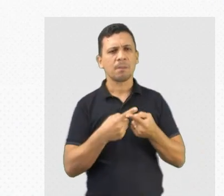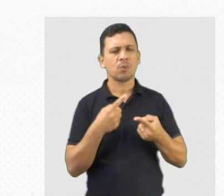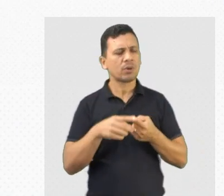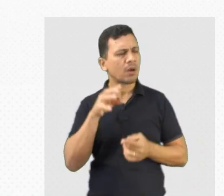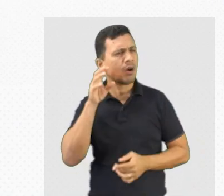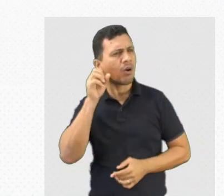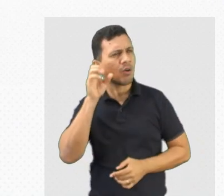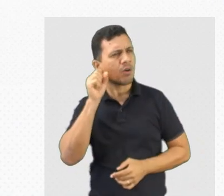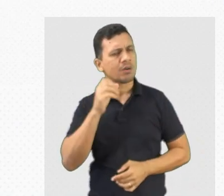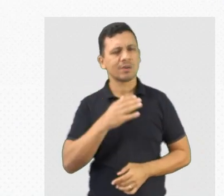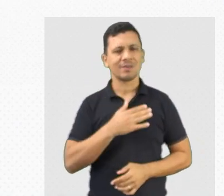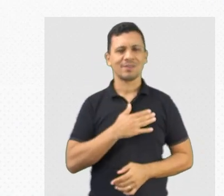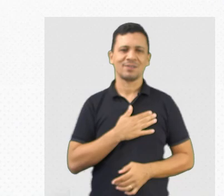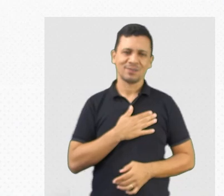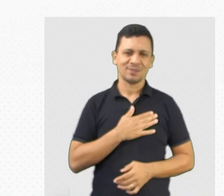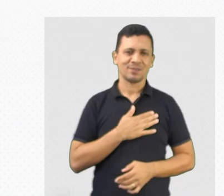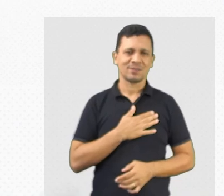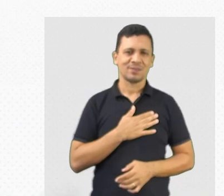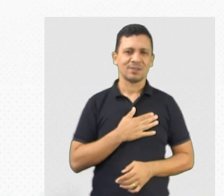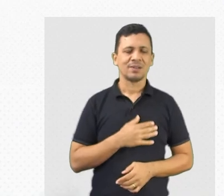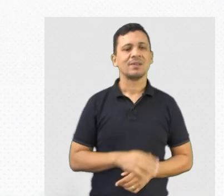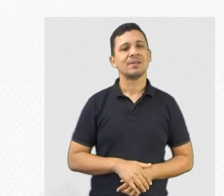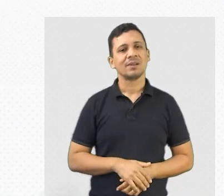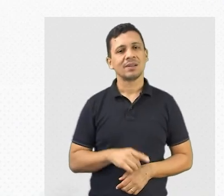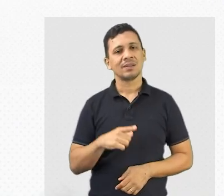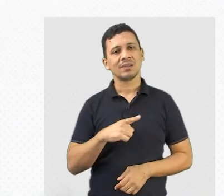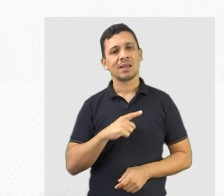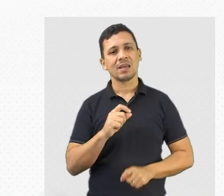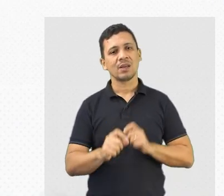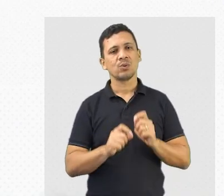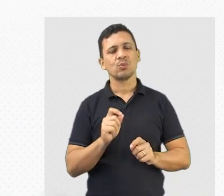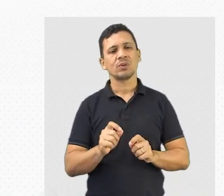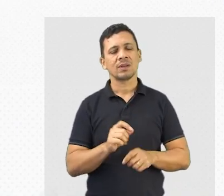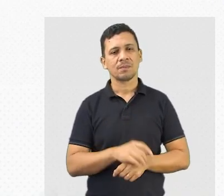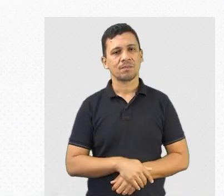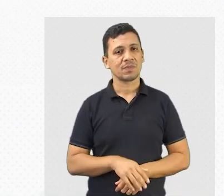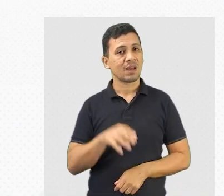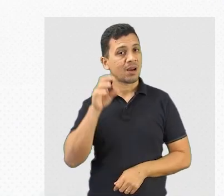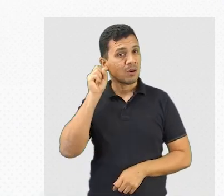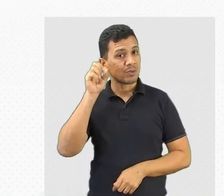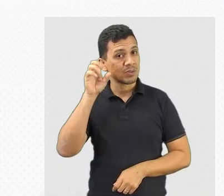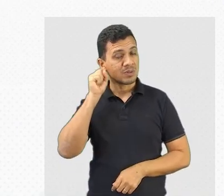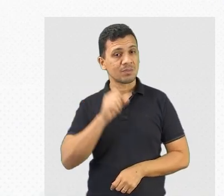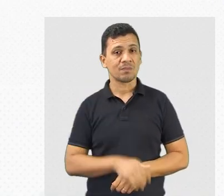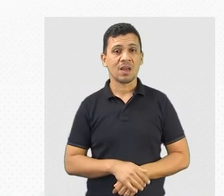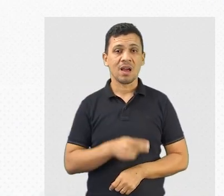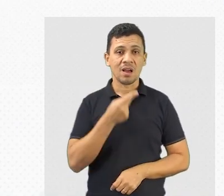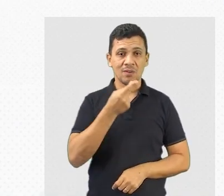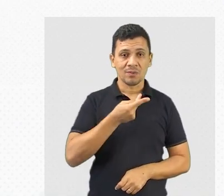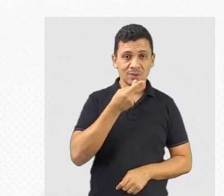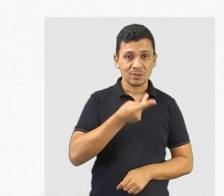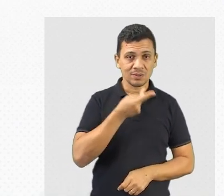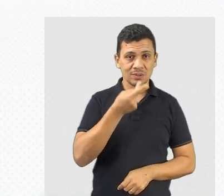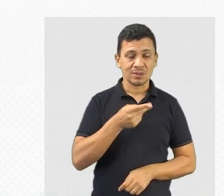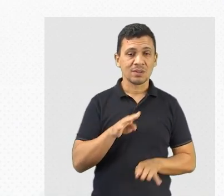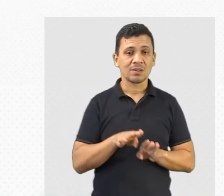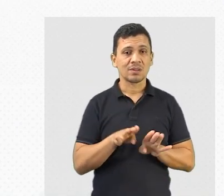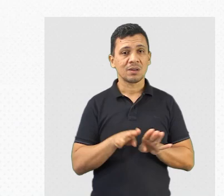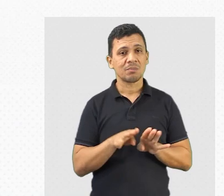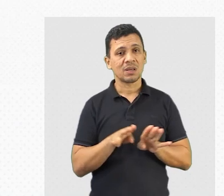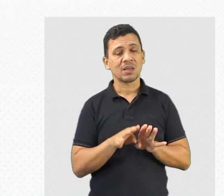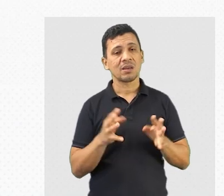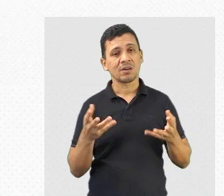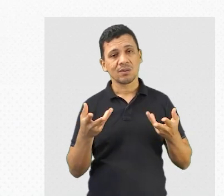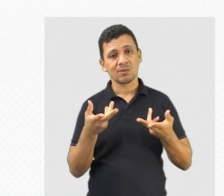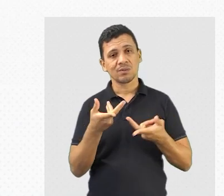ouvindo. Então, você automaticamente está trabalhando com listening, que é a audição, a pronúncia and fluency. O que